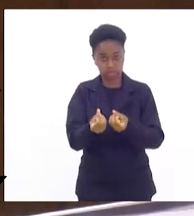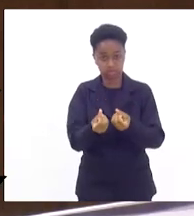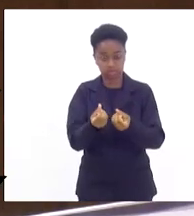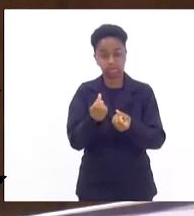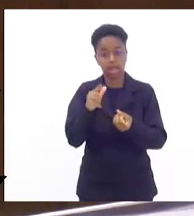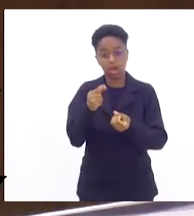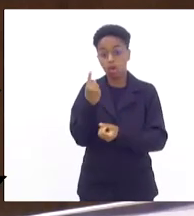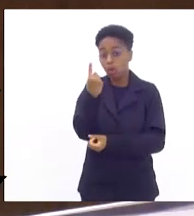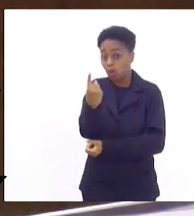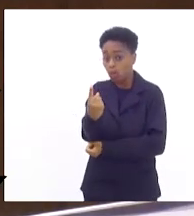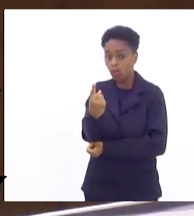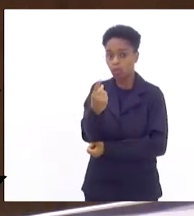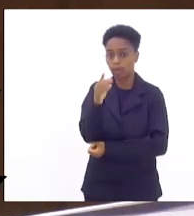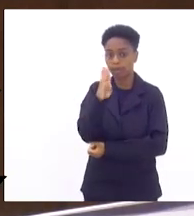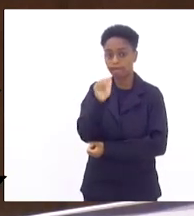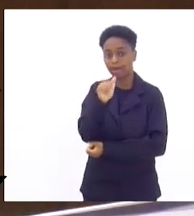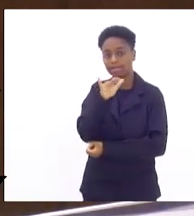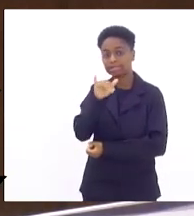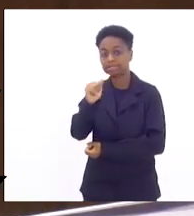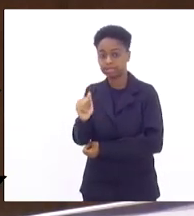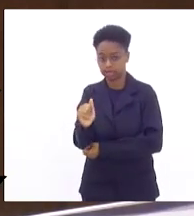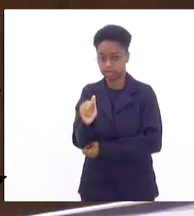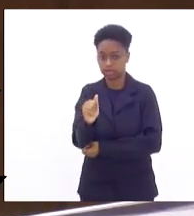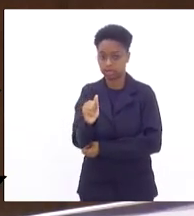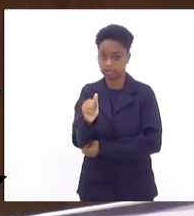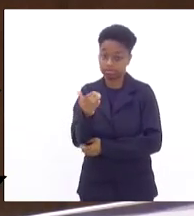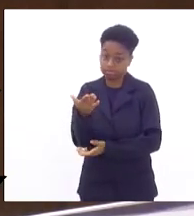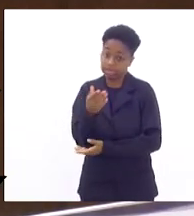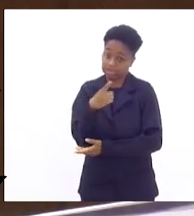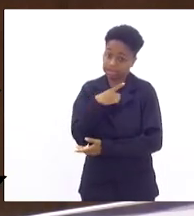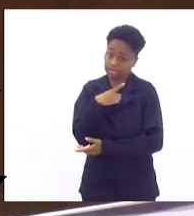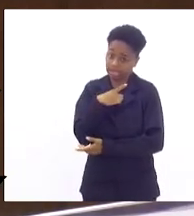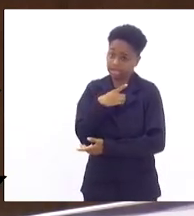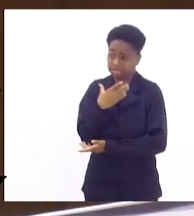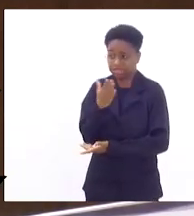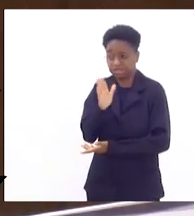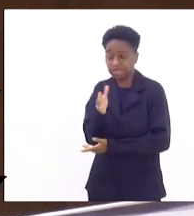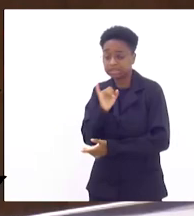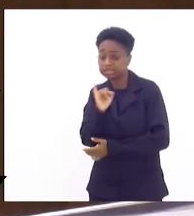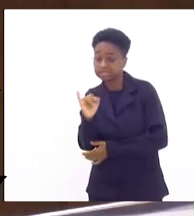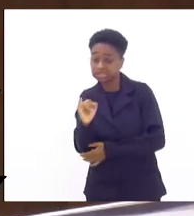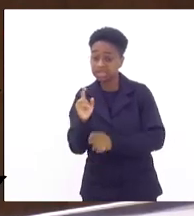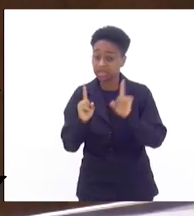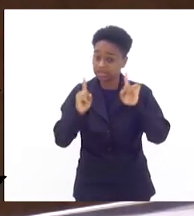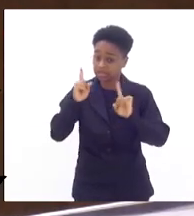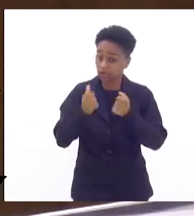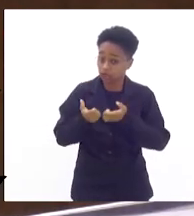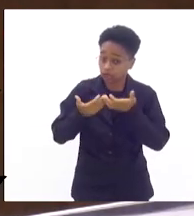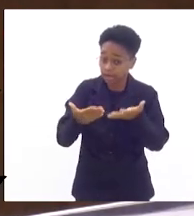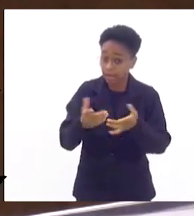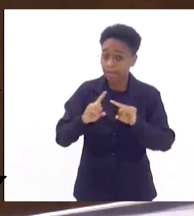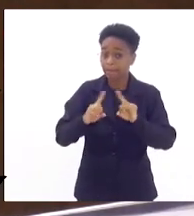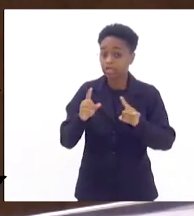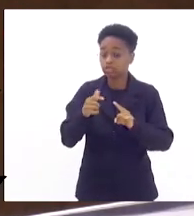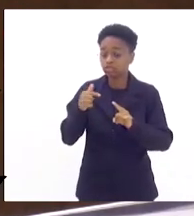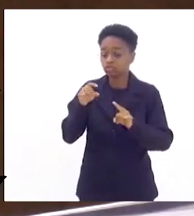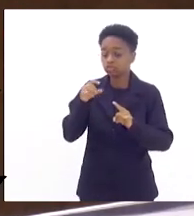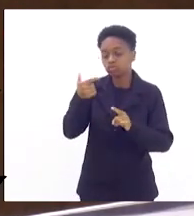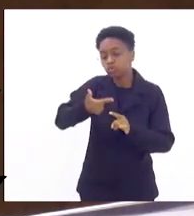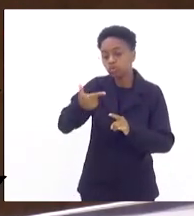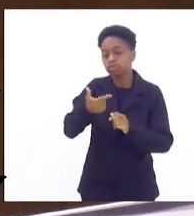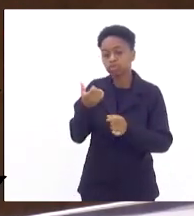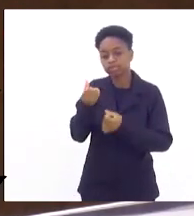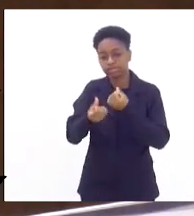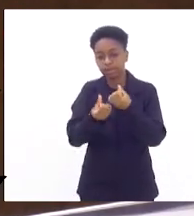das bacias que já teríamos... caso o licenciamento seja dado, máquina e obra no segundo semestre. O canal